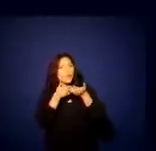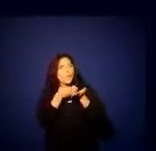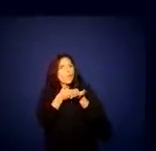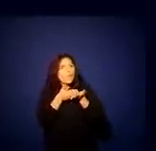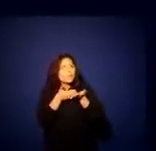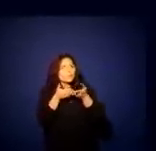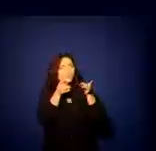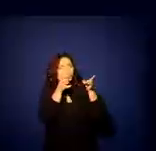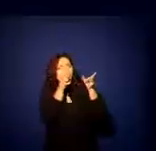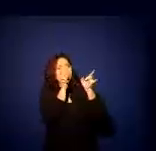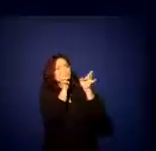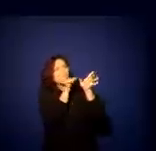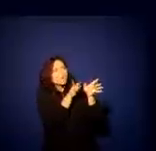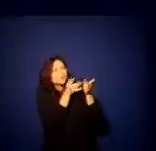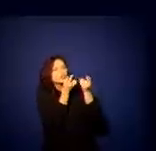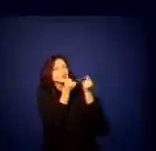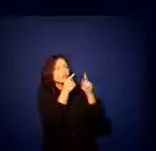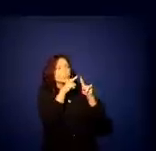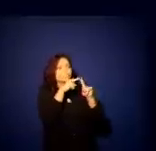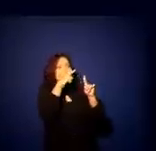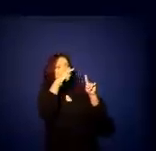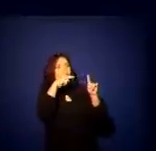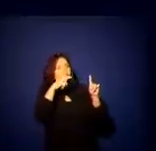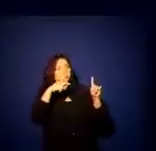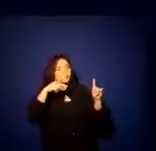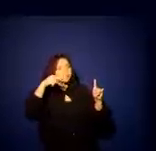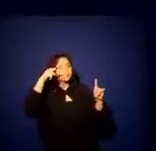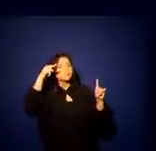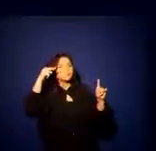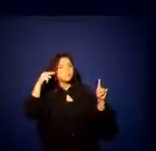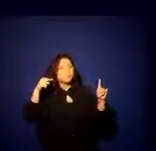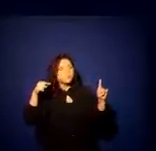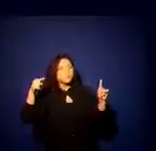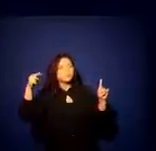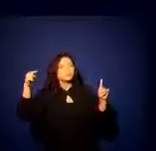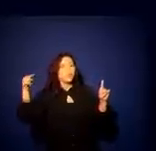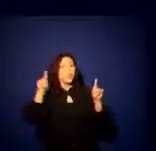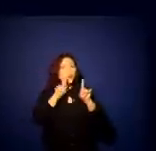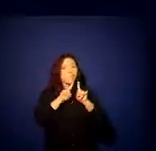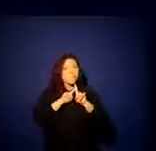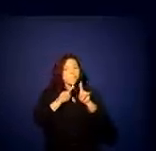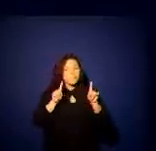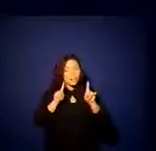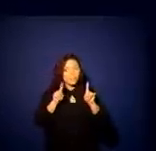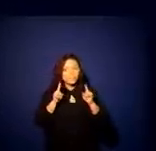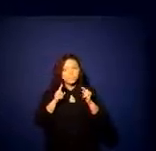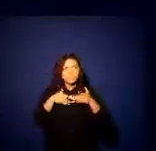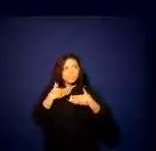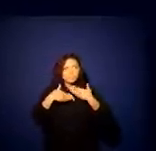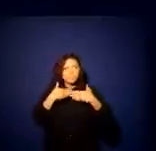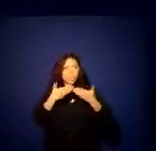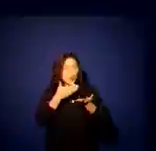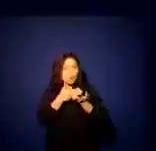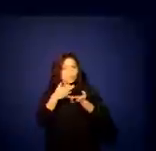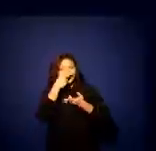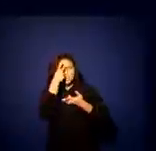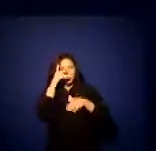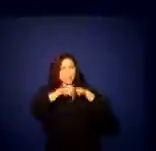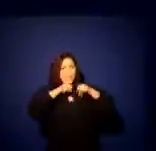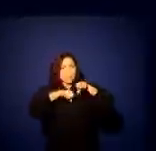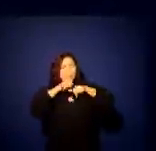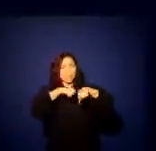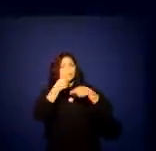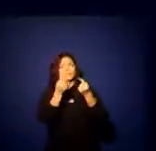partir daí do último trimestre novamente tá eu não vejo no curto prazo esse movimento desacelerando de forma abrupta